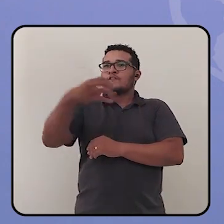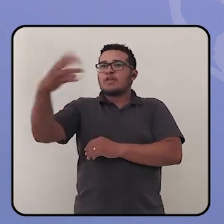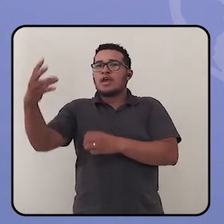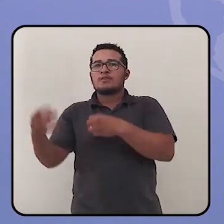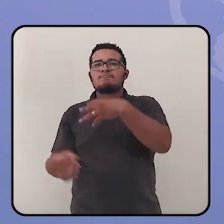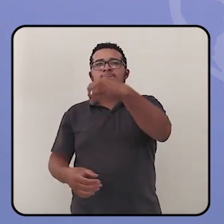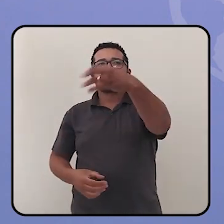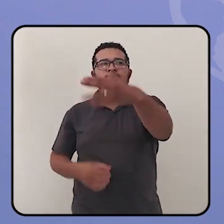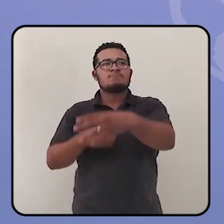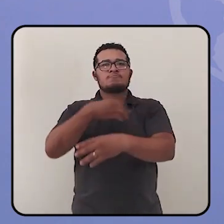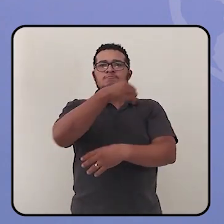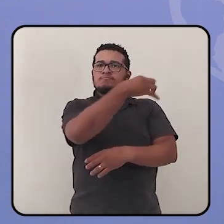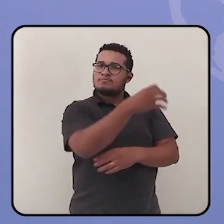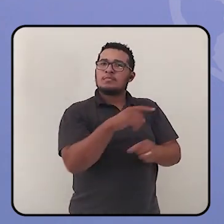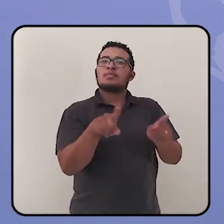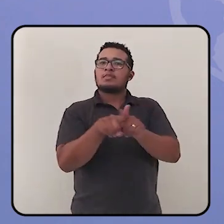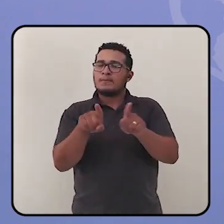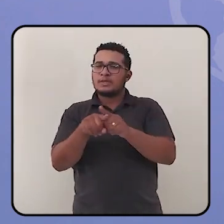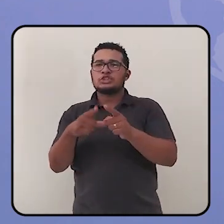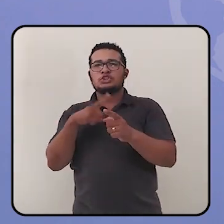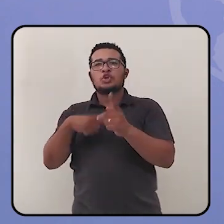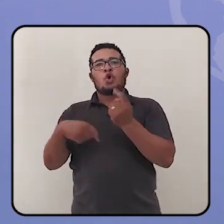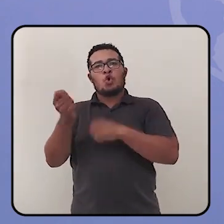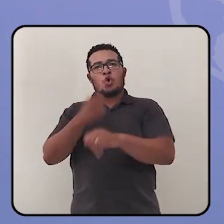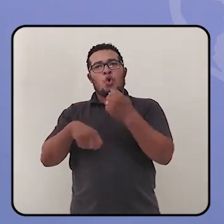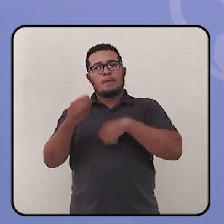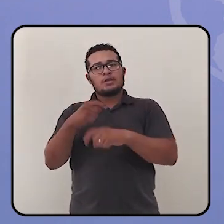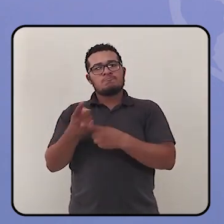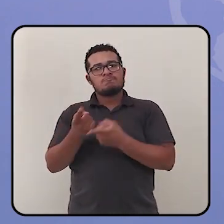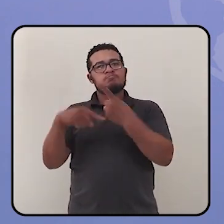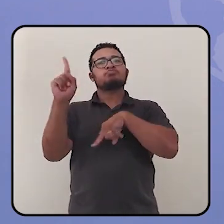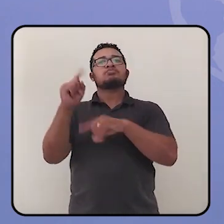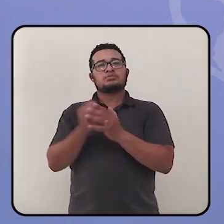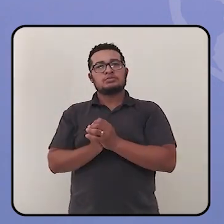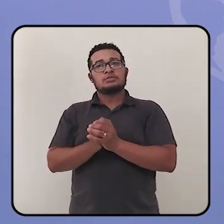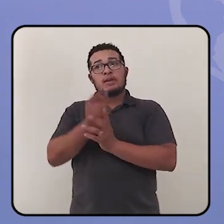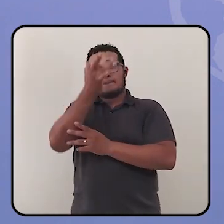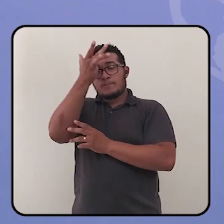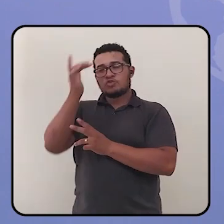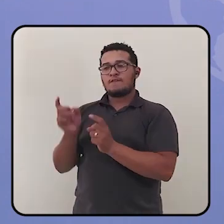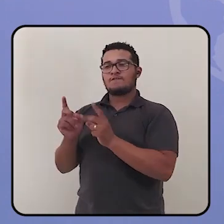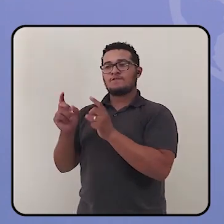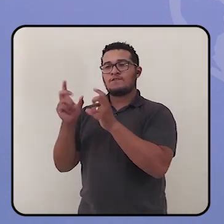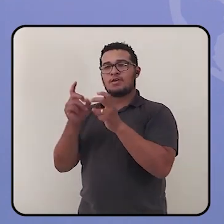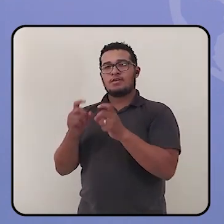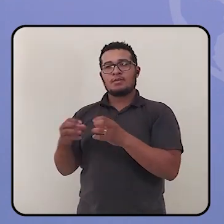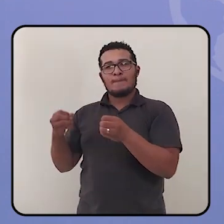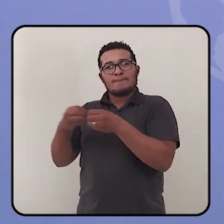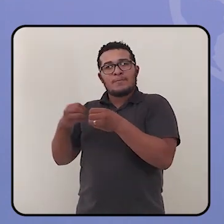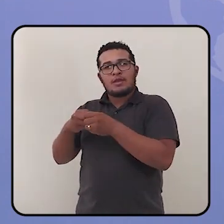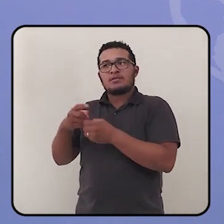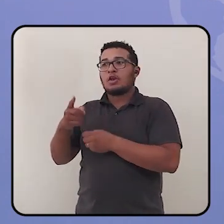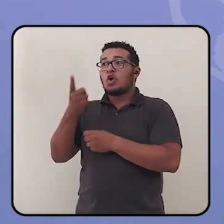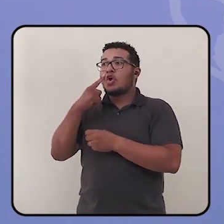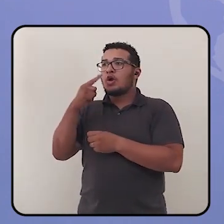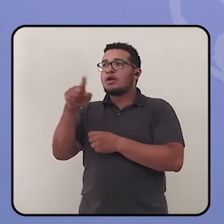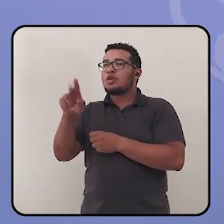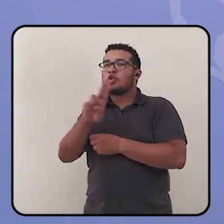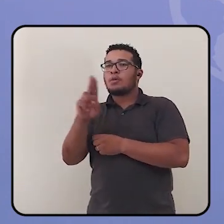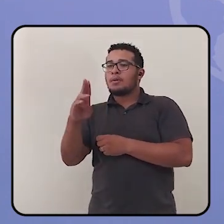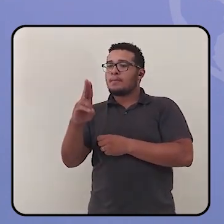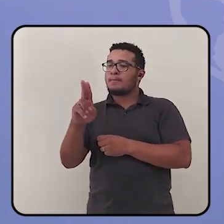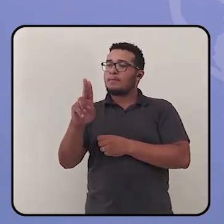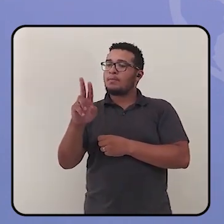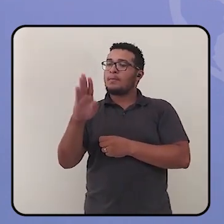cruzadas também impulsionaram o comércio as pessoas que começaram a vender perto das cidades dos muros das cidades nesses lugares que eram